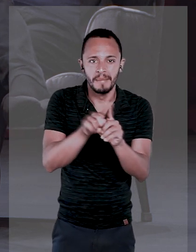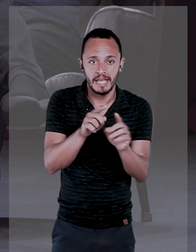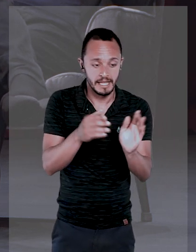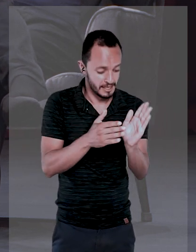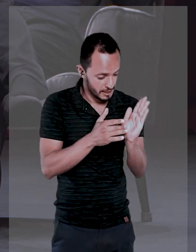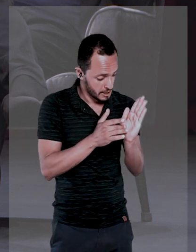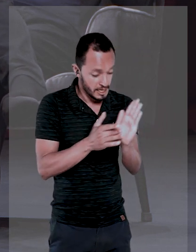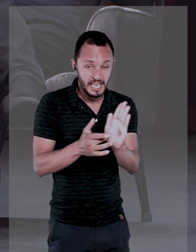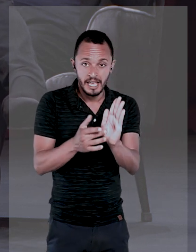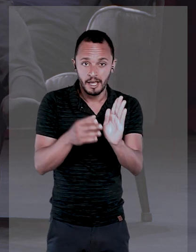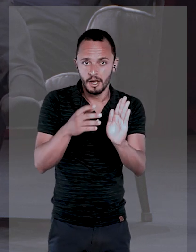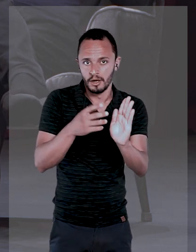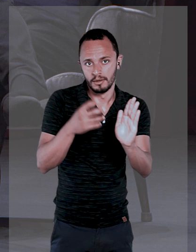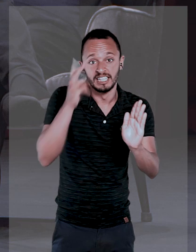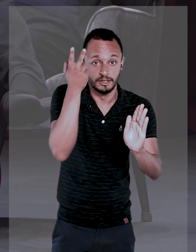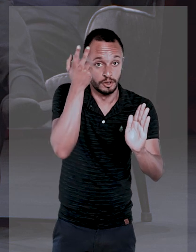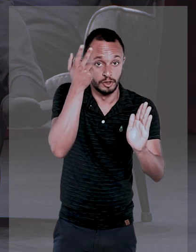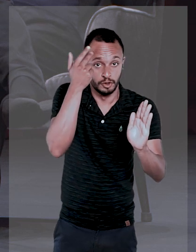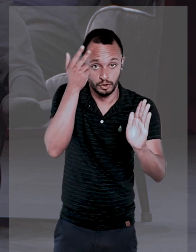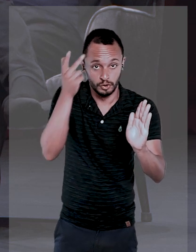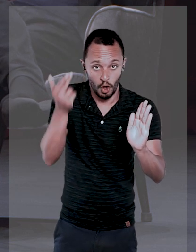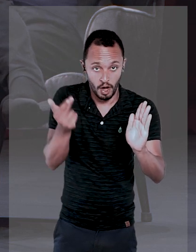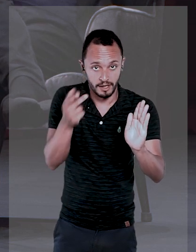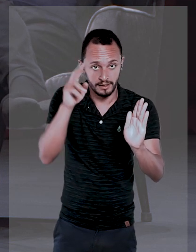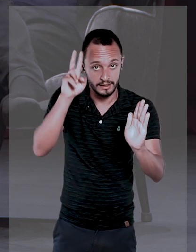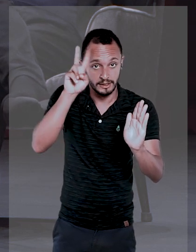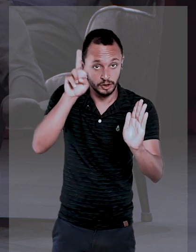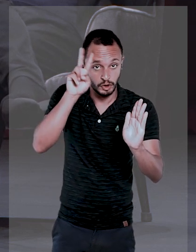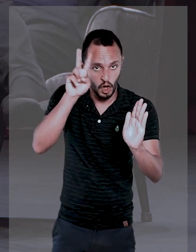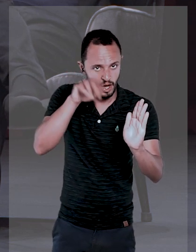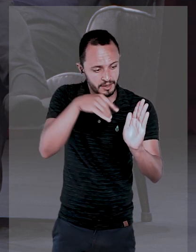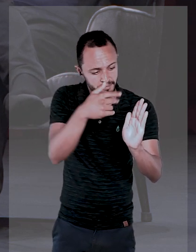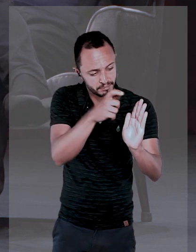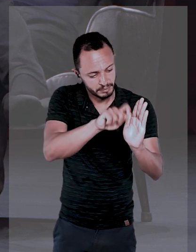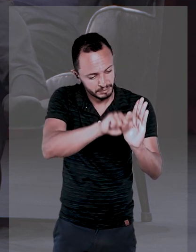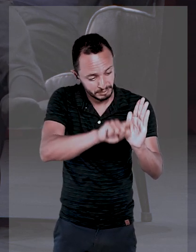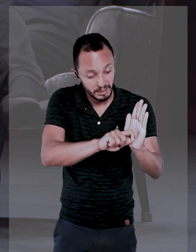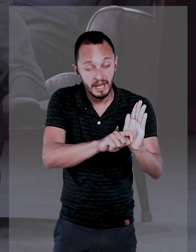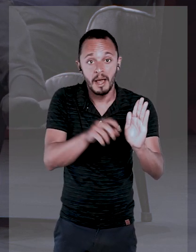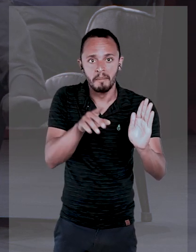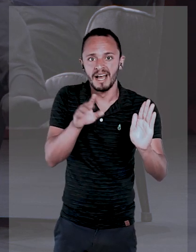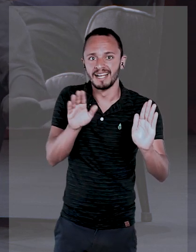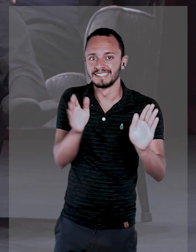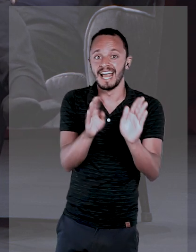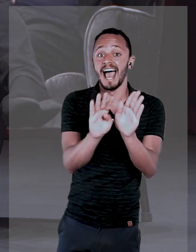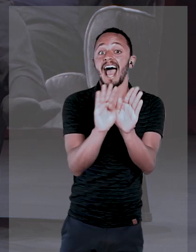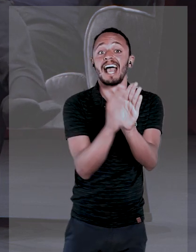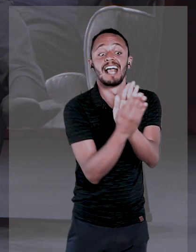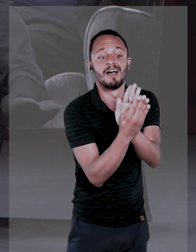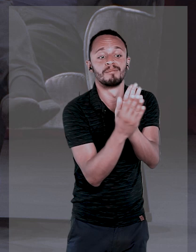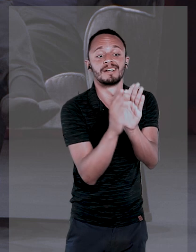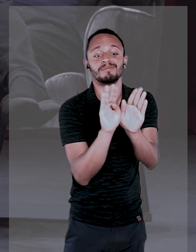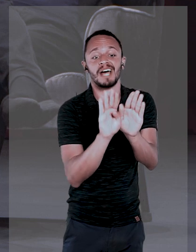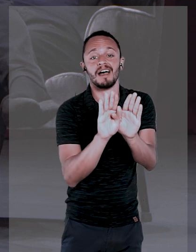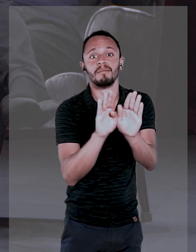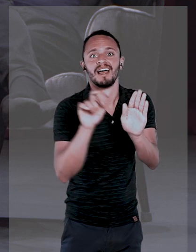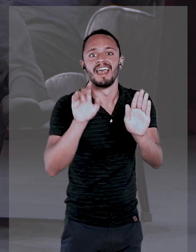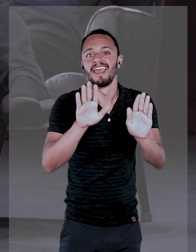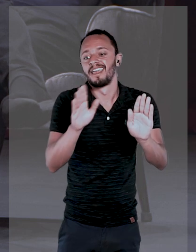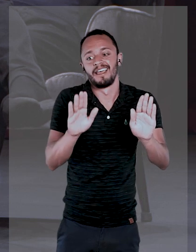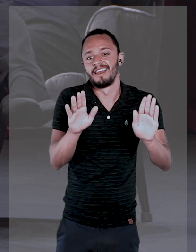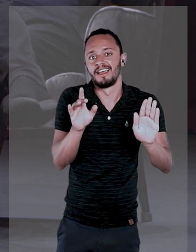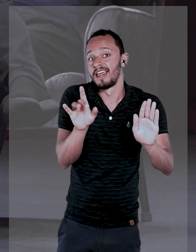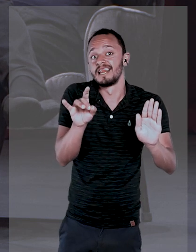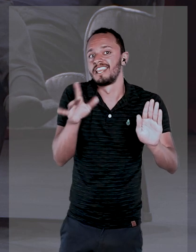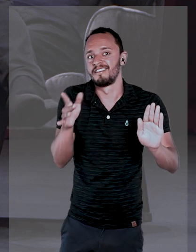fazer até um combate às ideias fundamentais do romance, àquilo que o romance expõe. E então, exatamente porque o